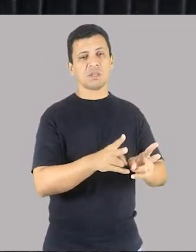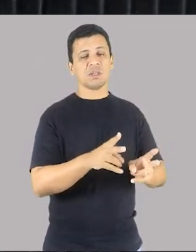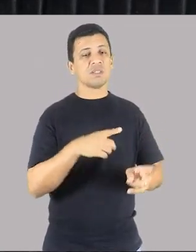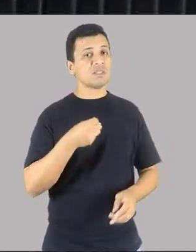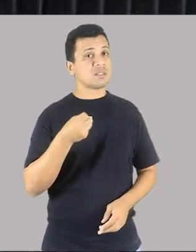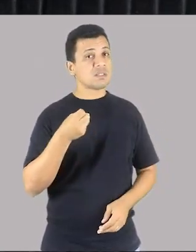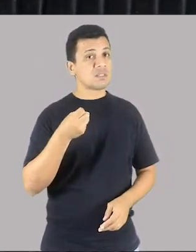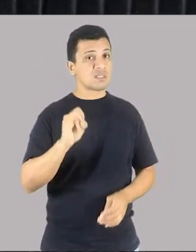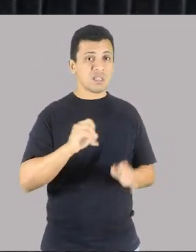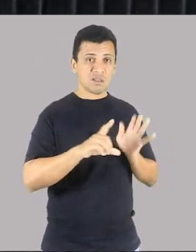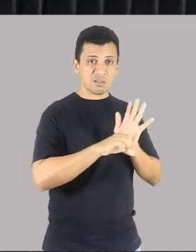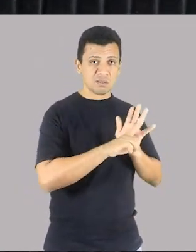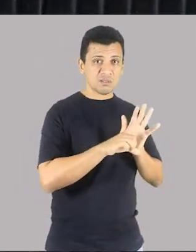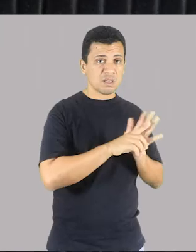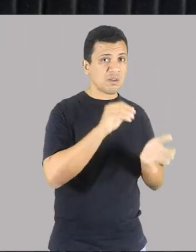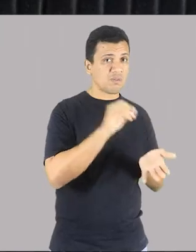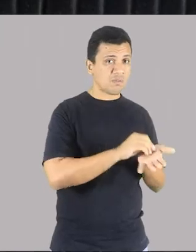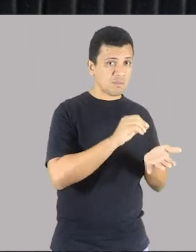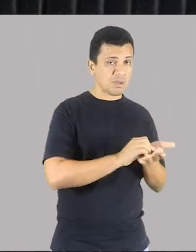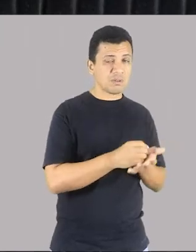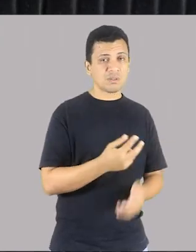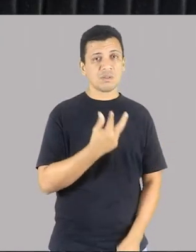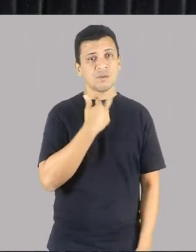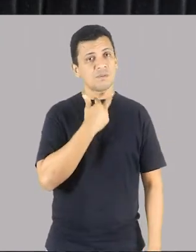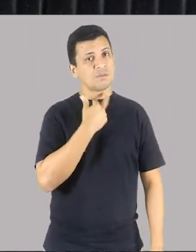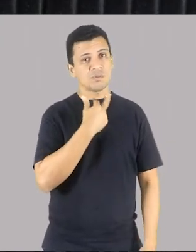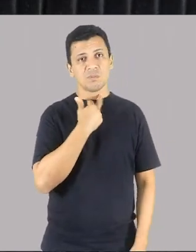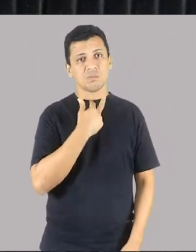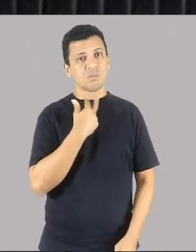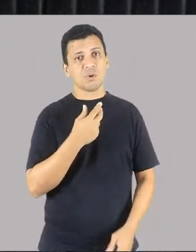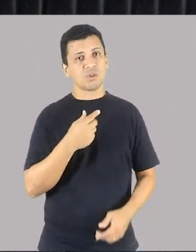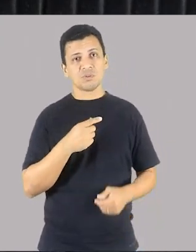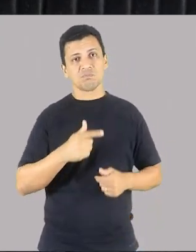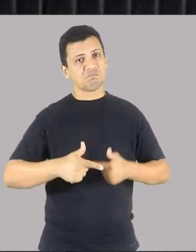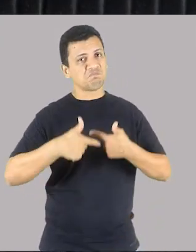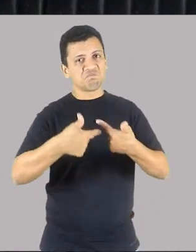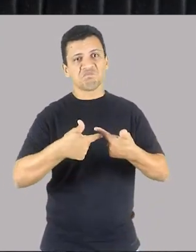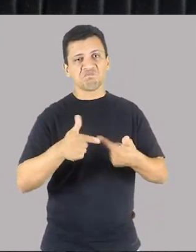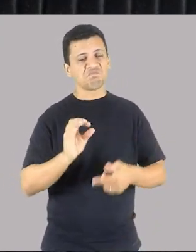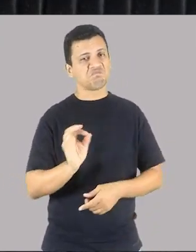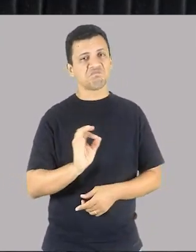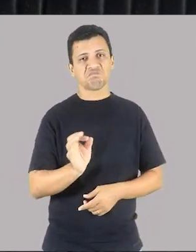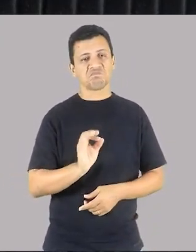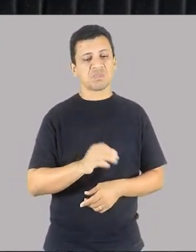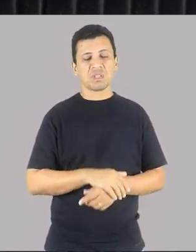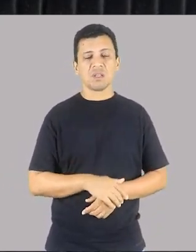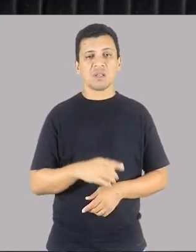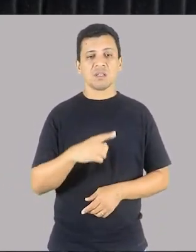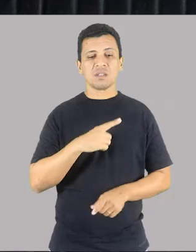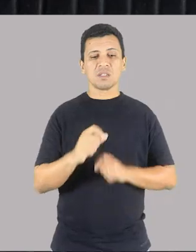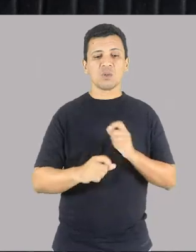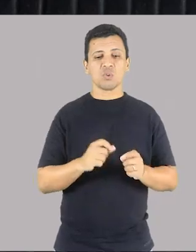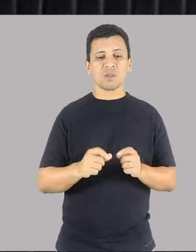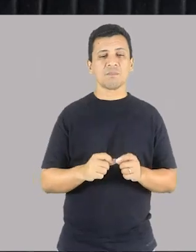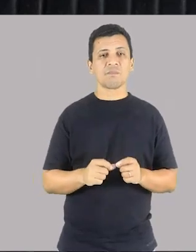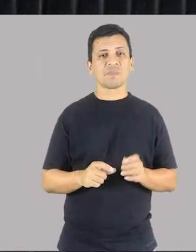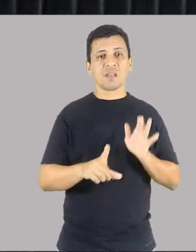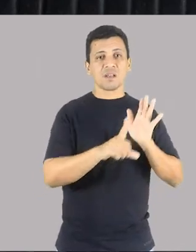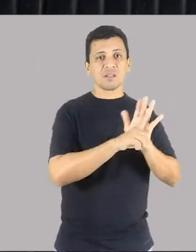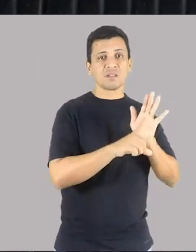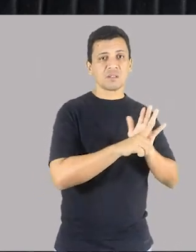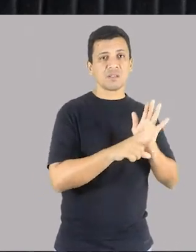trata, o administrador público não pode agir, certo? O administrador público só pode agir de acordo com a lei. Então, se há omissão,